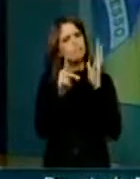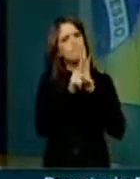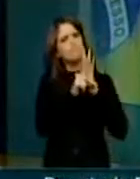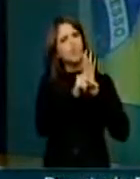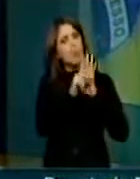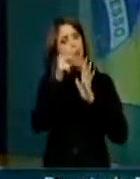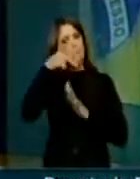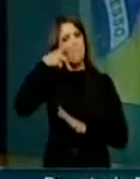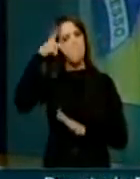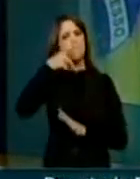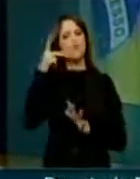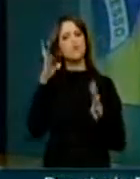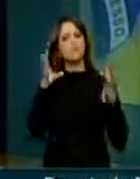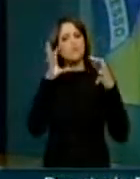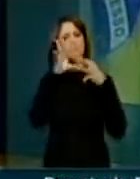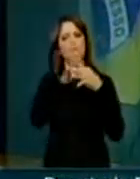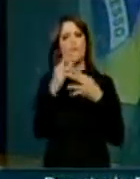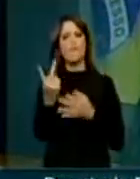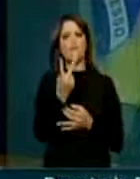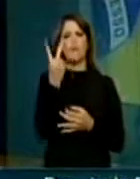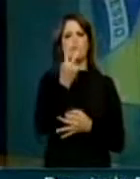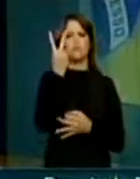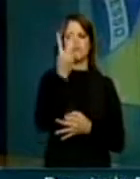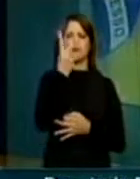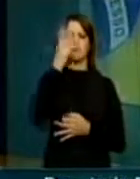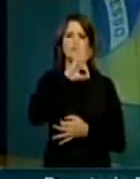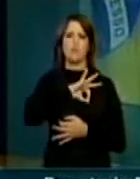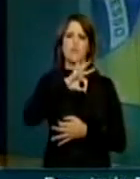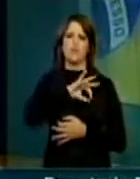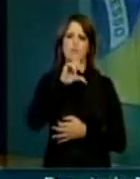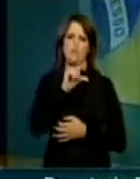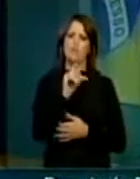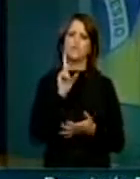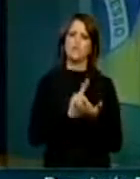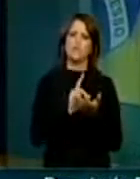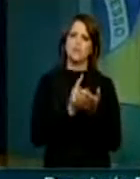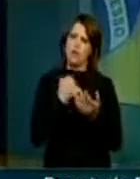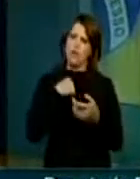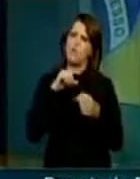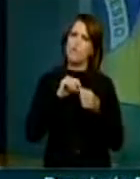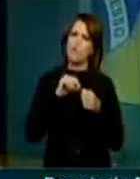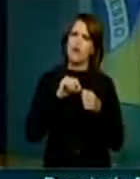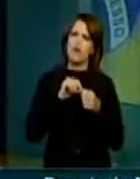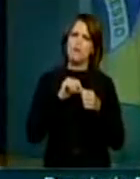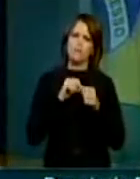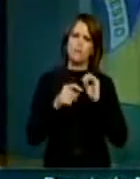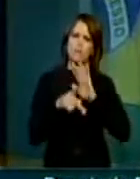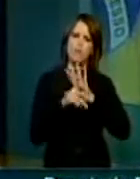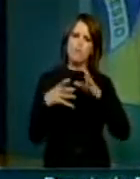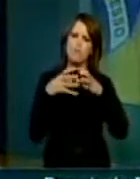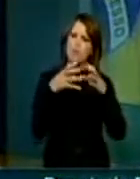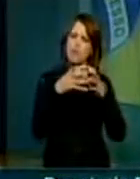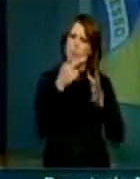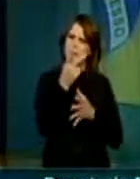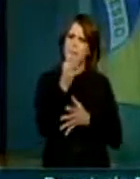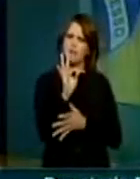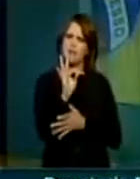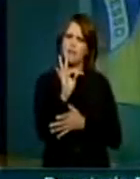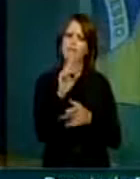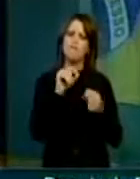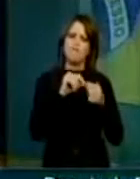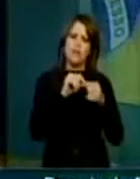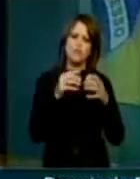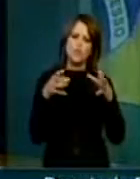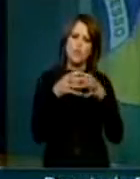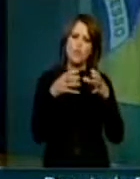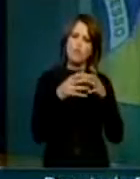verdadeiramente uma política de valorização do salário mínimo. E faço isso, e o meu partido faz isso, o